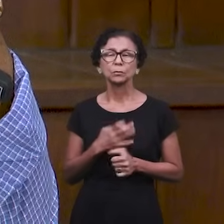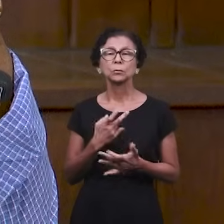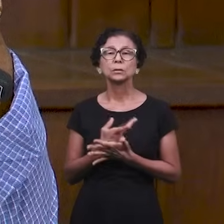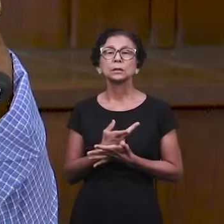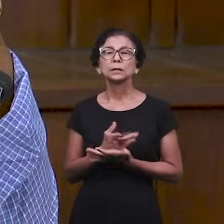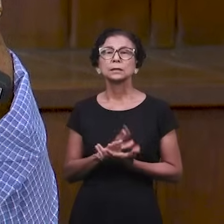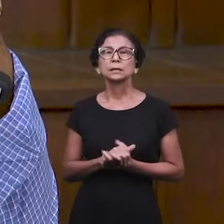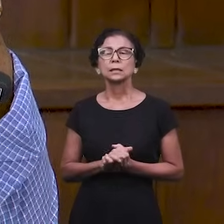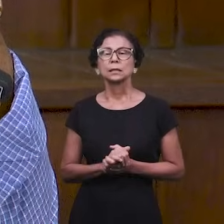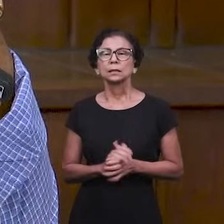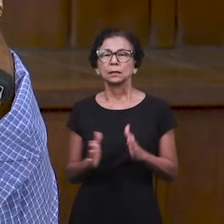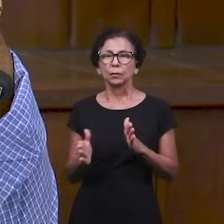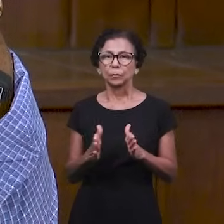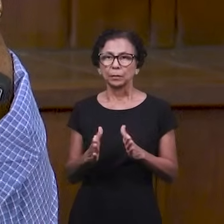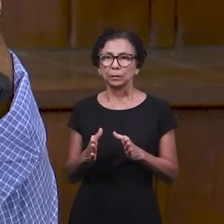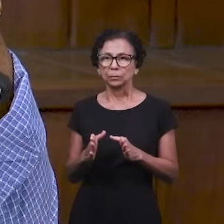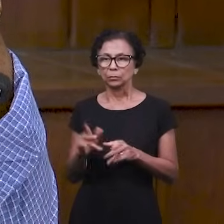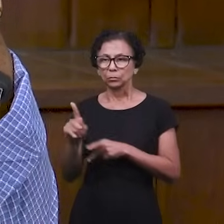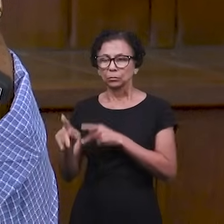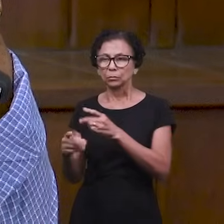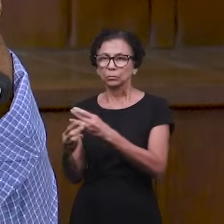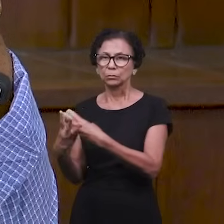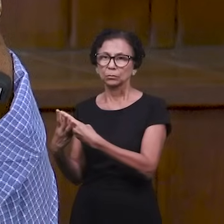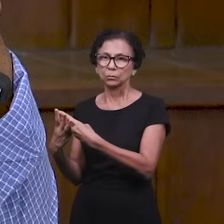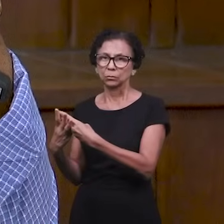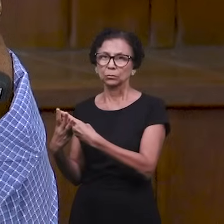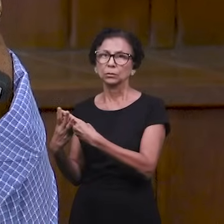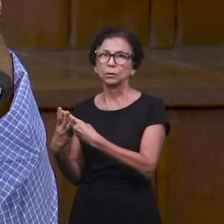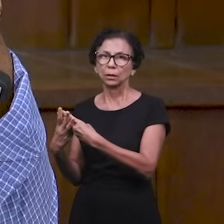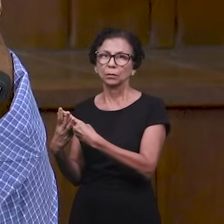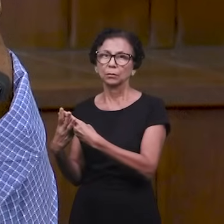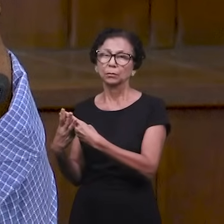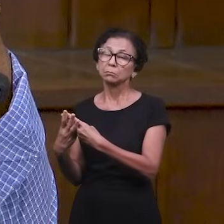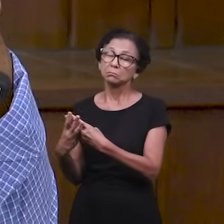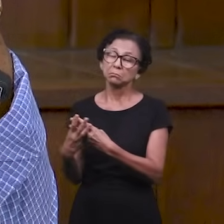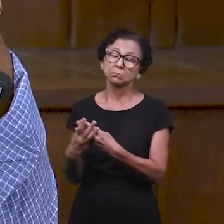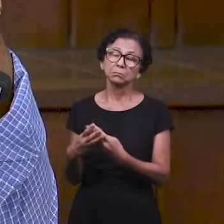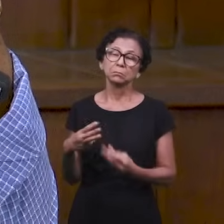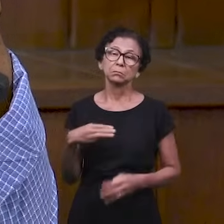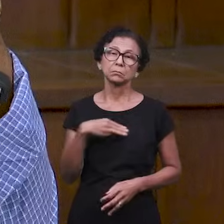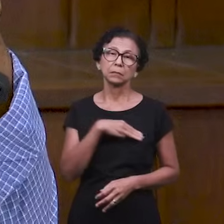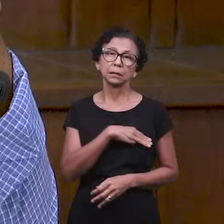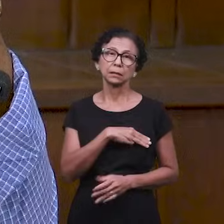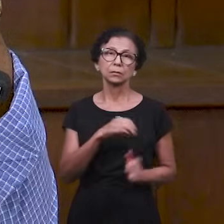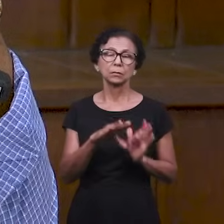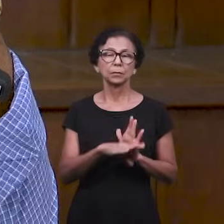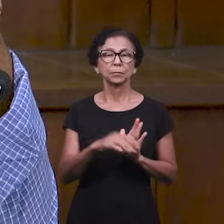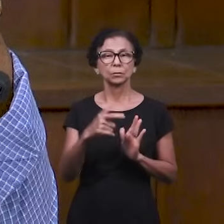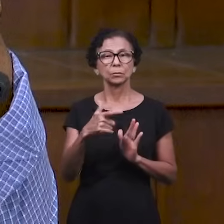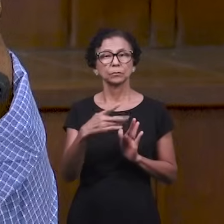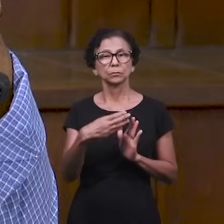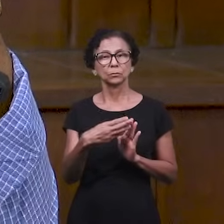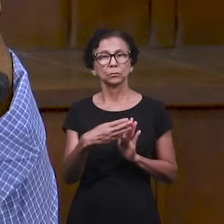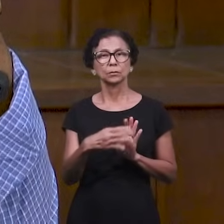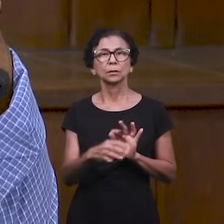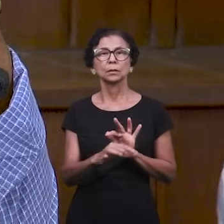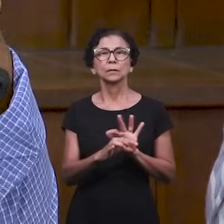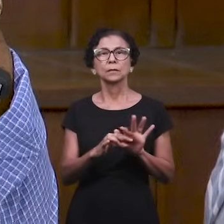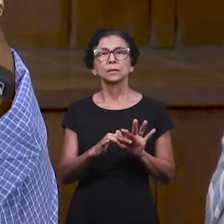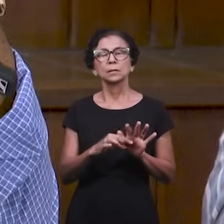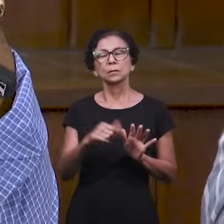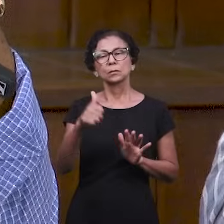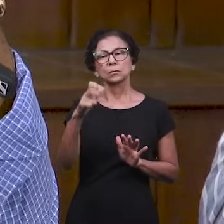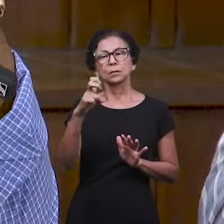dos judeus. Então, o texto mais claro que nós temos aqui, para ficar mais fácil, é Mateus 24,